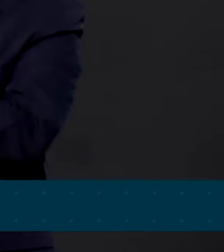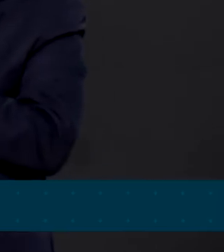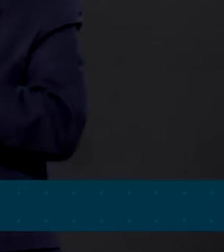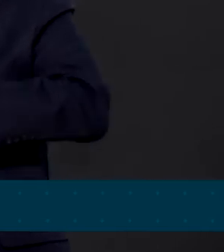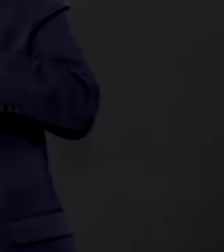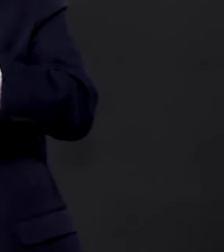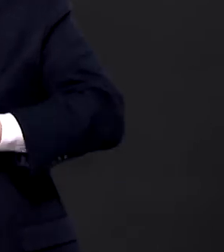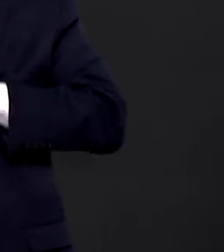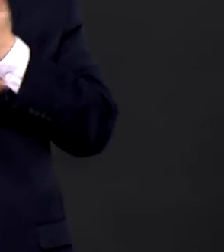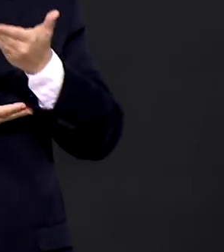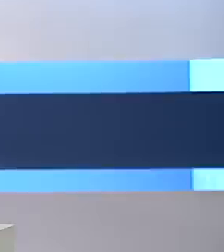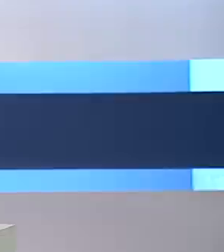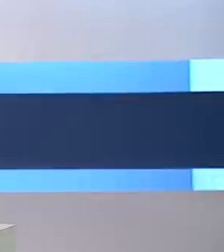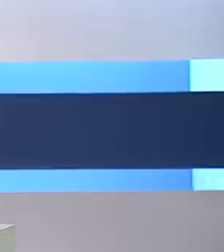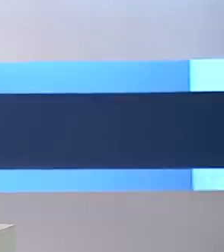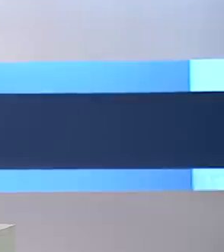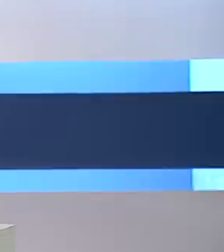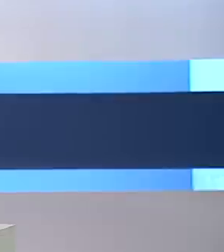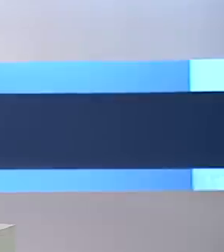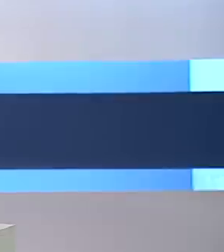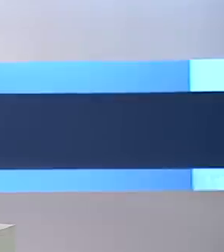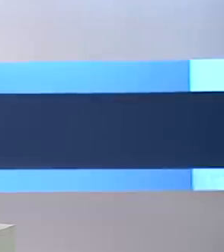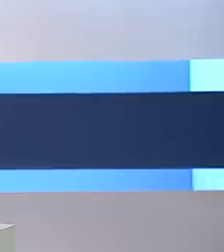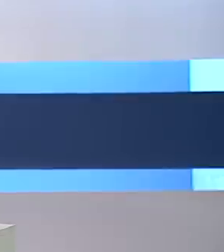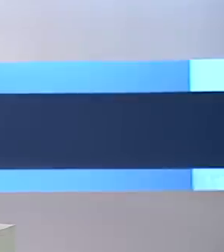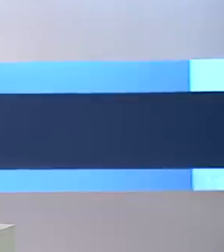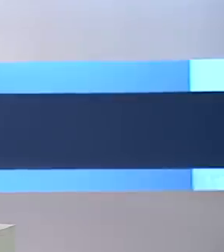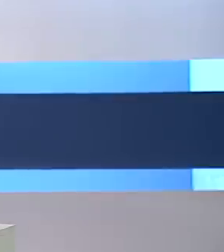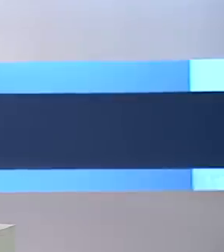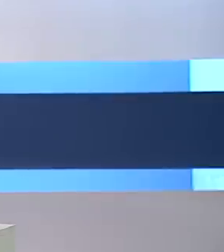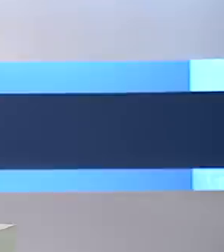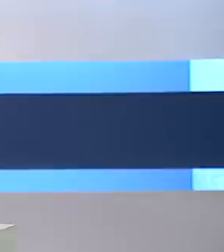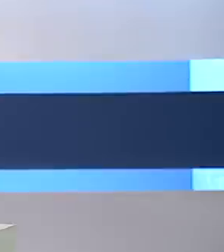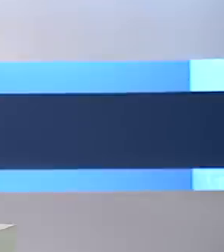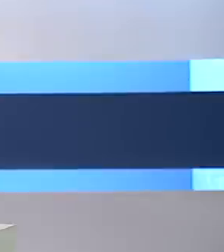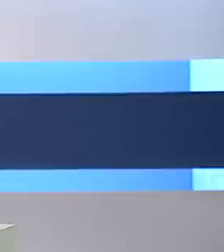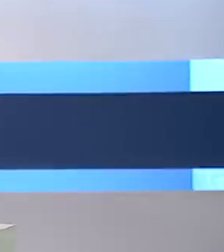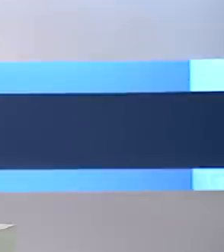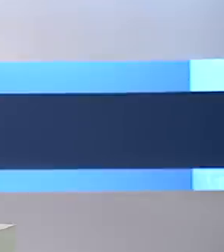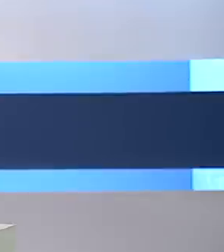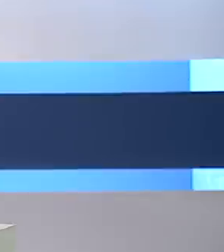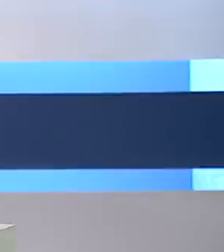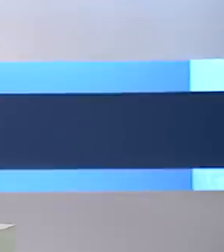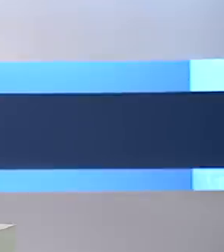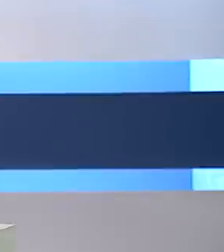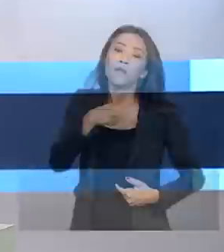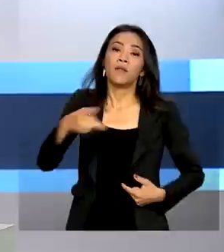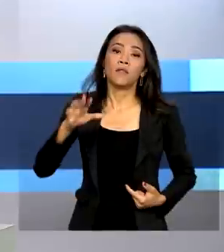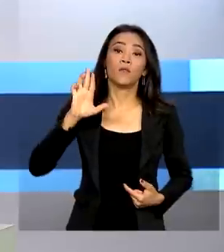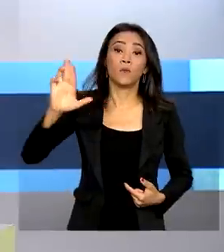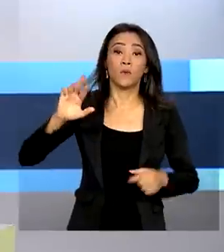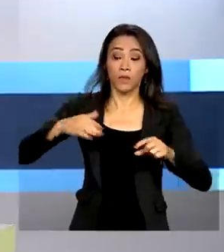pelo Ministério do planejamento no segundo dia de Despachos no Palácio do Planalto o presidente Lula se reuniu